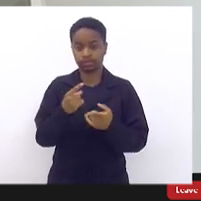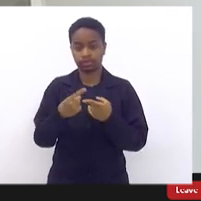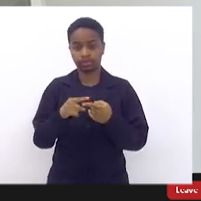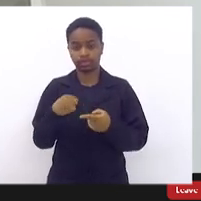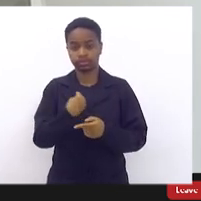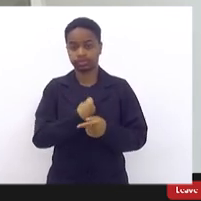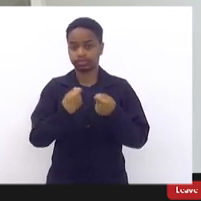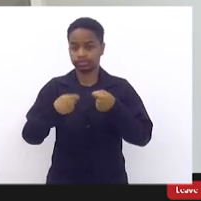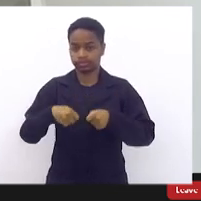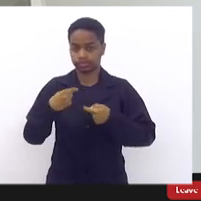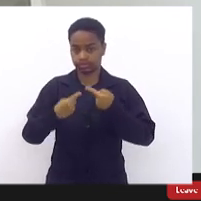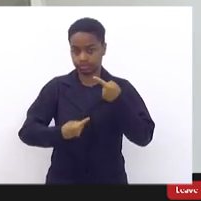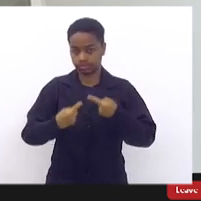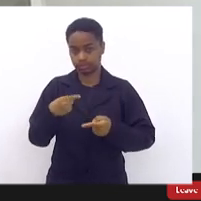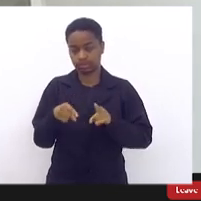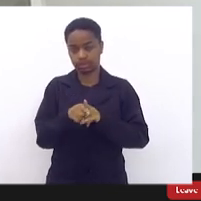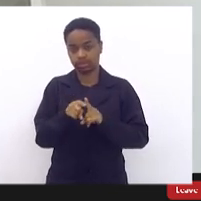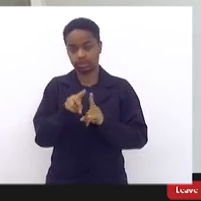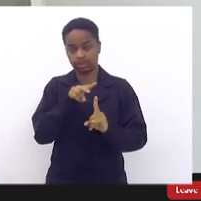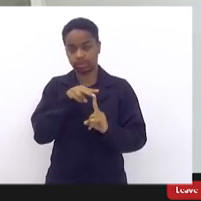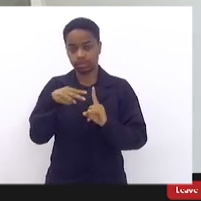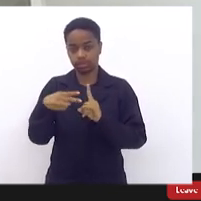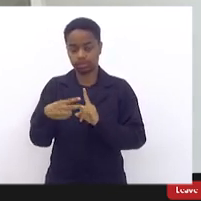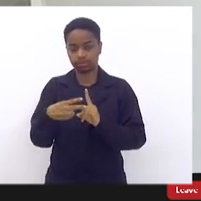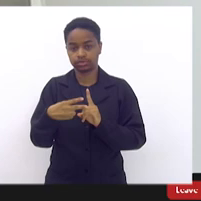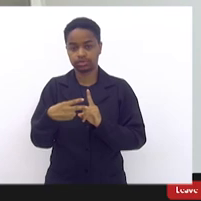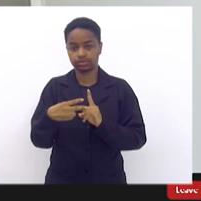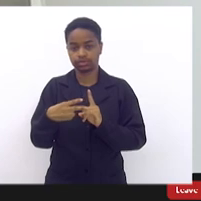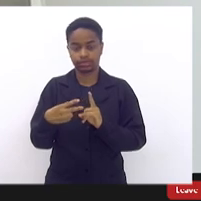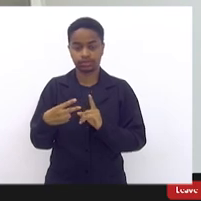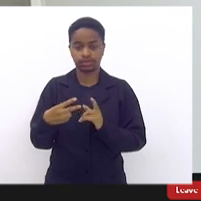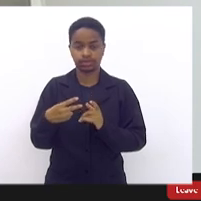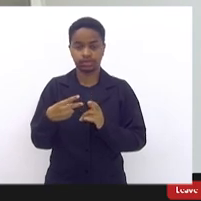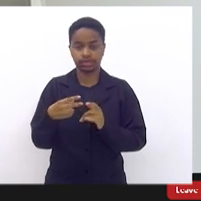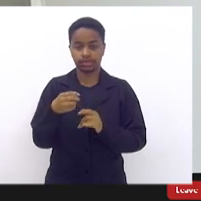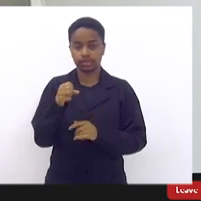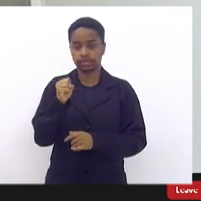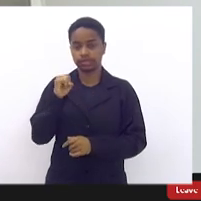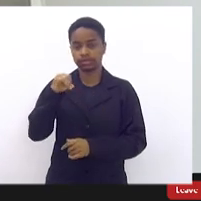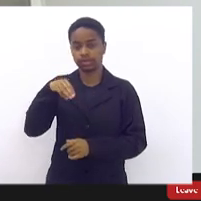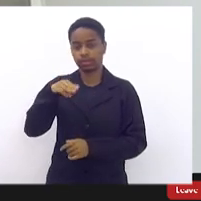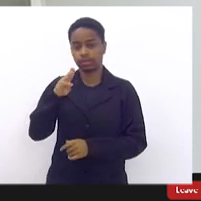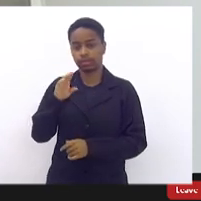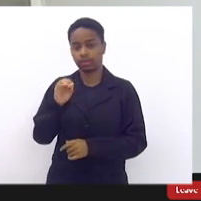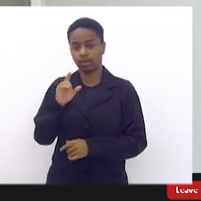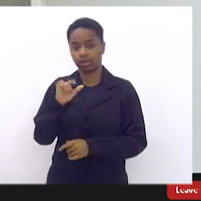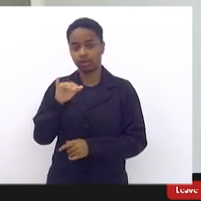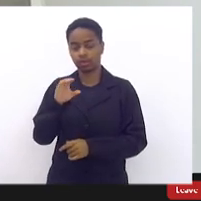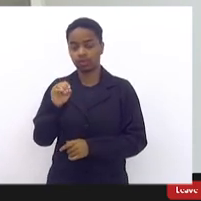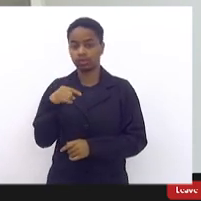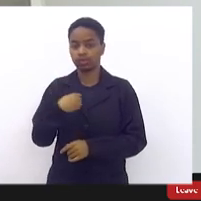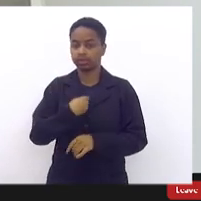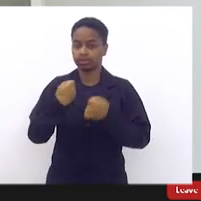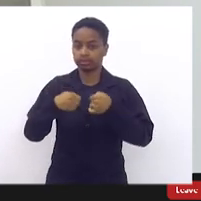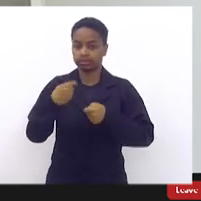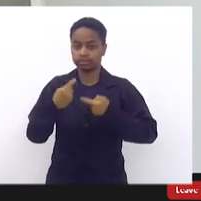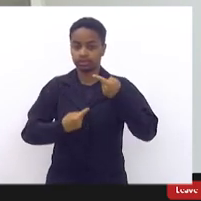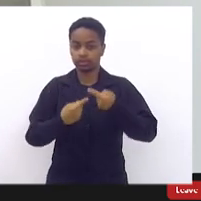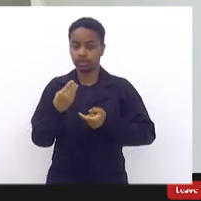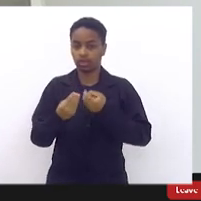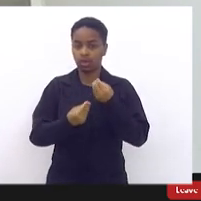precisa discutir, inclusive do ponto de vista simbólico. Coisas que eu tento debater ali é como a misoginia é naturalizada a um